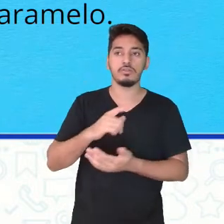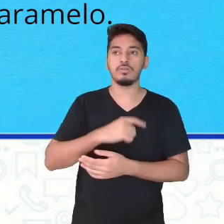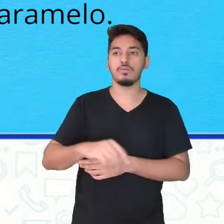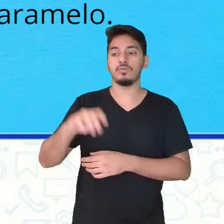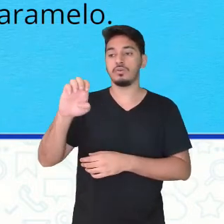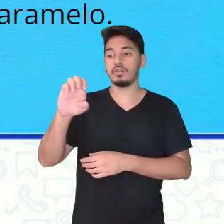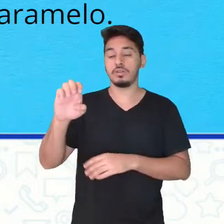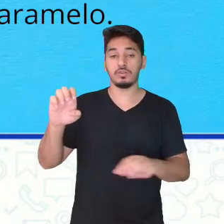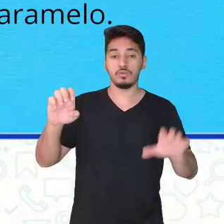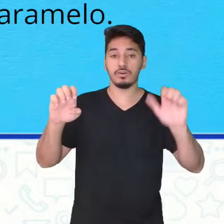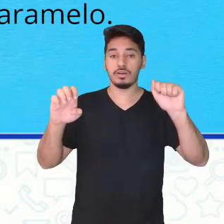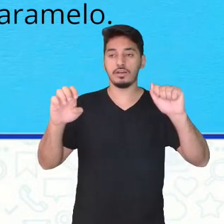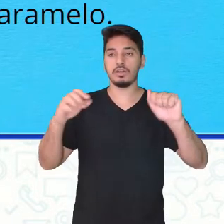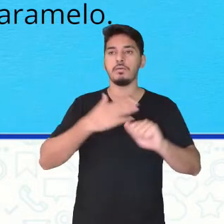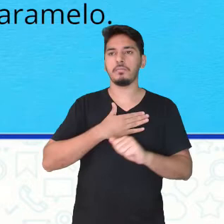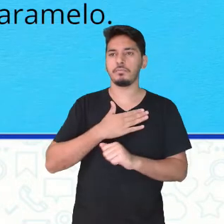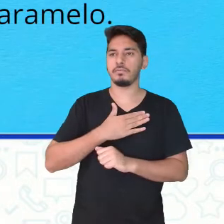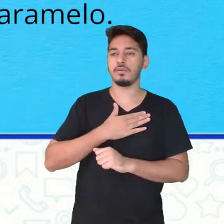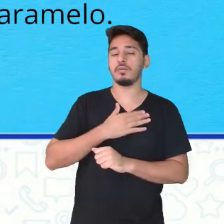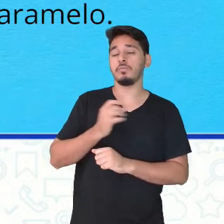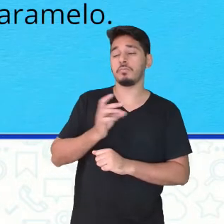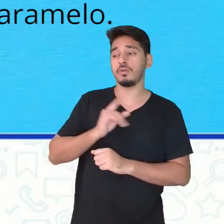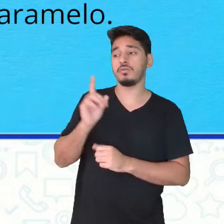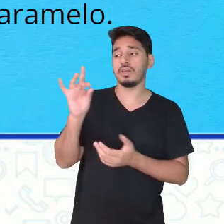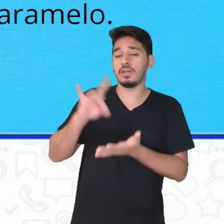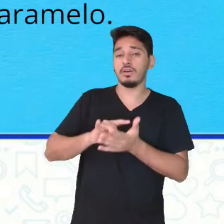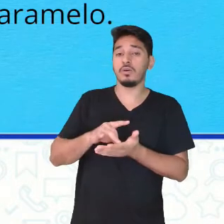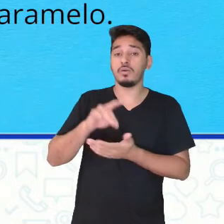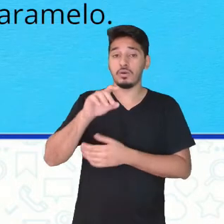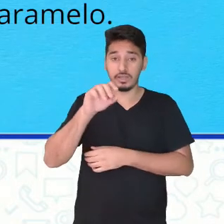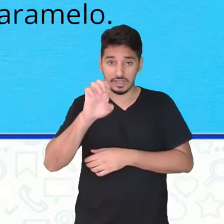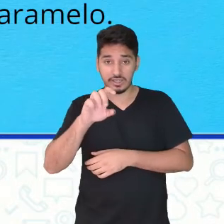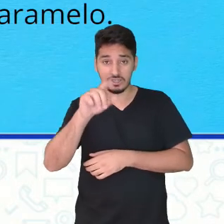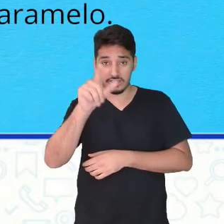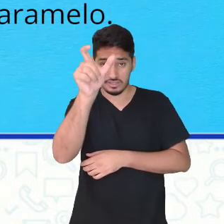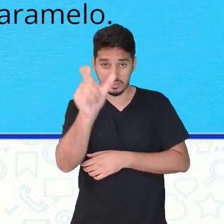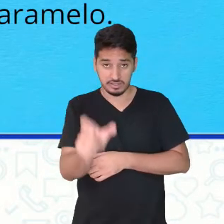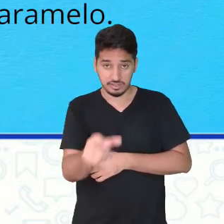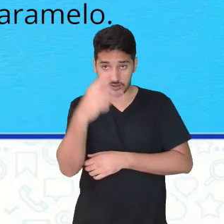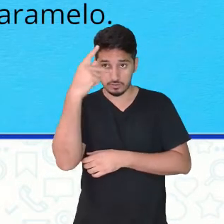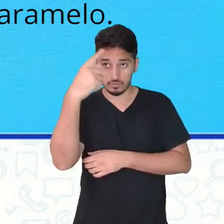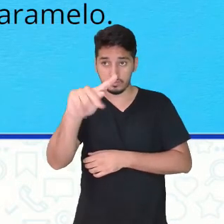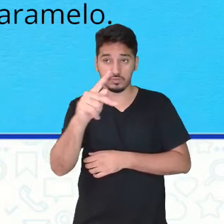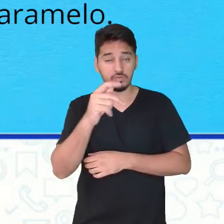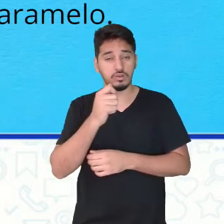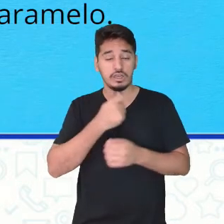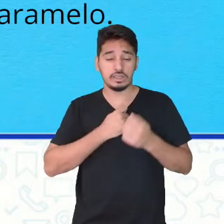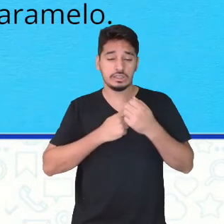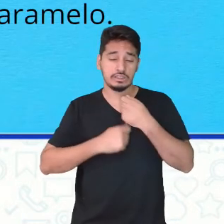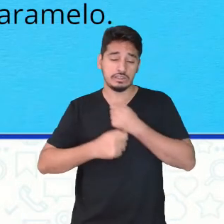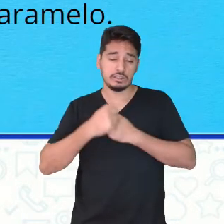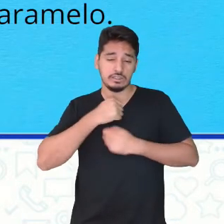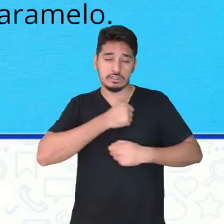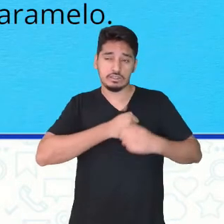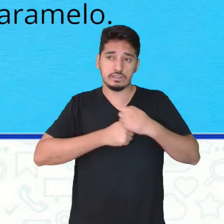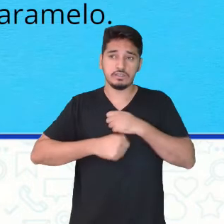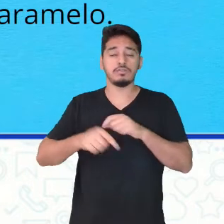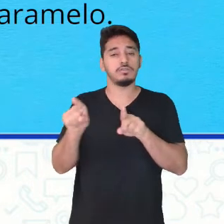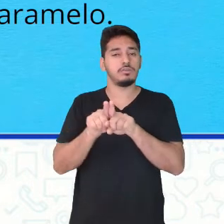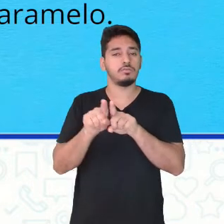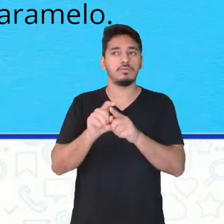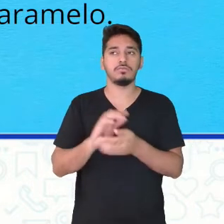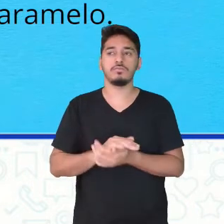a. Meu medo é real e a sua angústia também. Então, a gente, nesse caso, tem uma elipse.